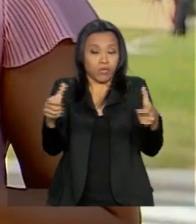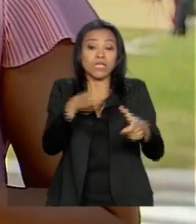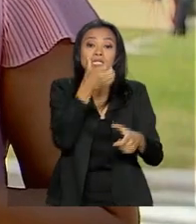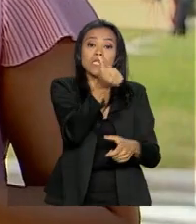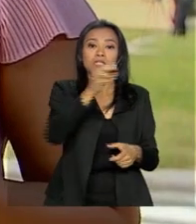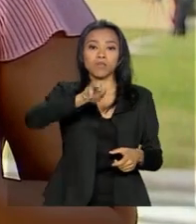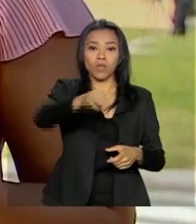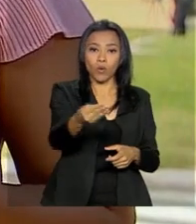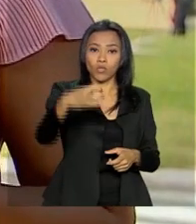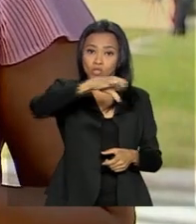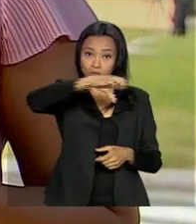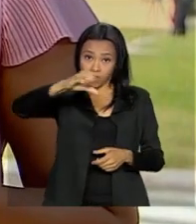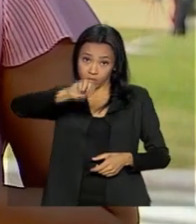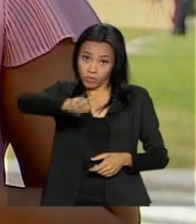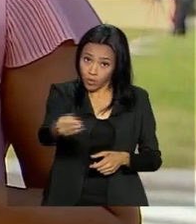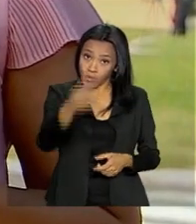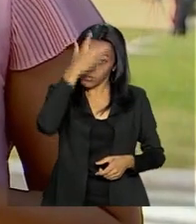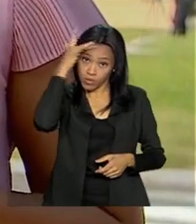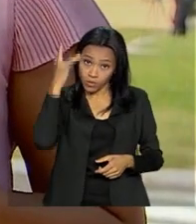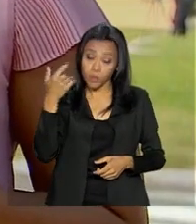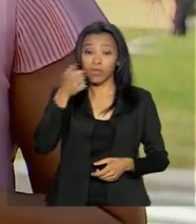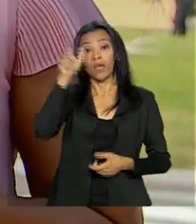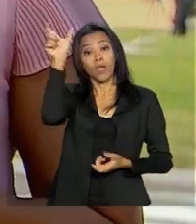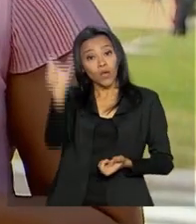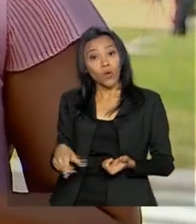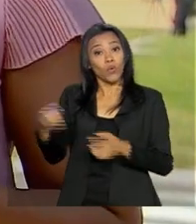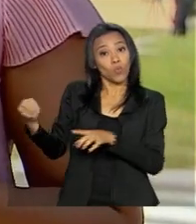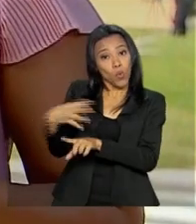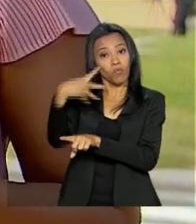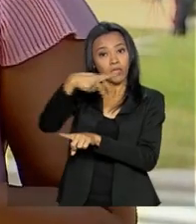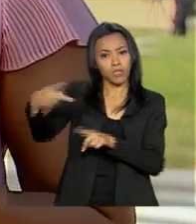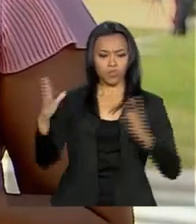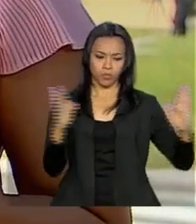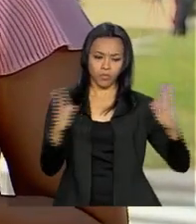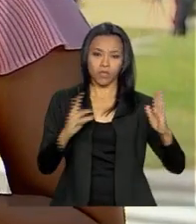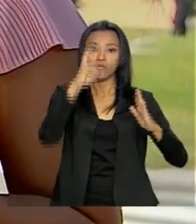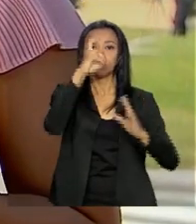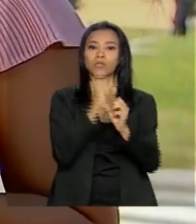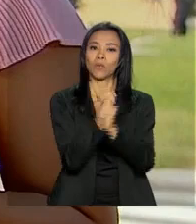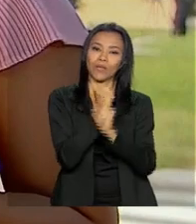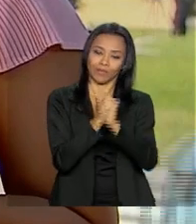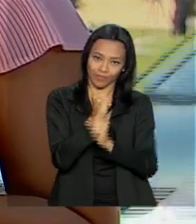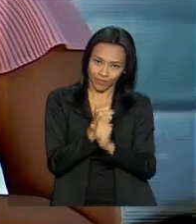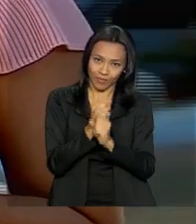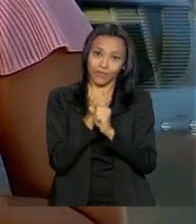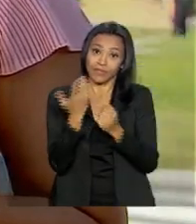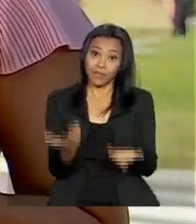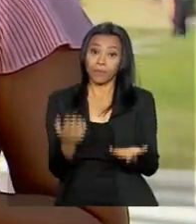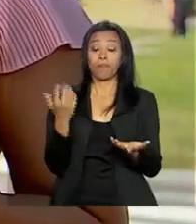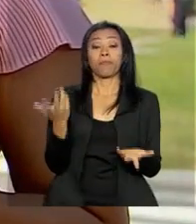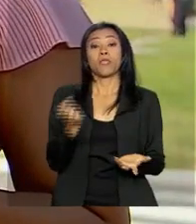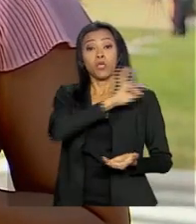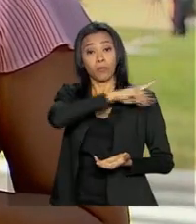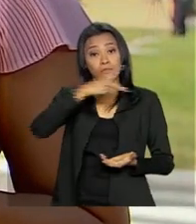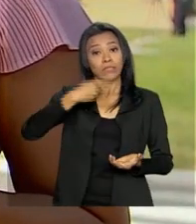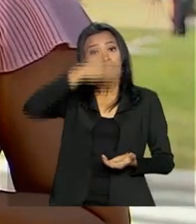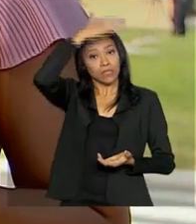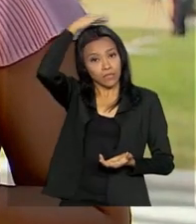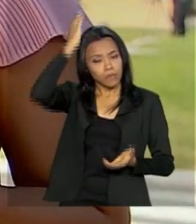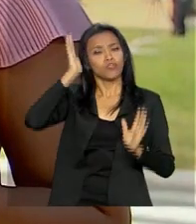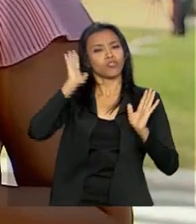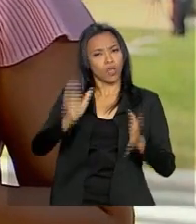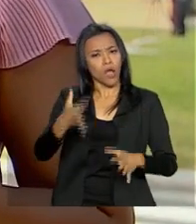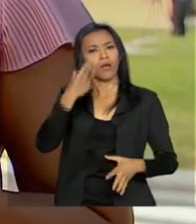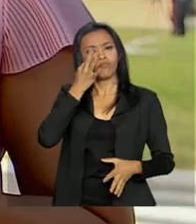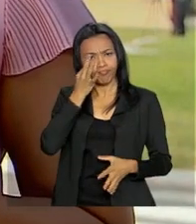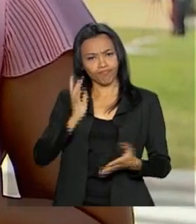900 milhões de habitantes mário benítez assume pelos próximos cinco anos no lugar de horácio cartes e o presidente michel temer já confirmou